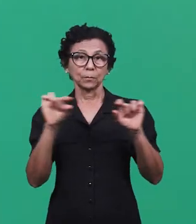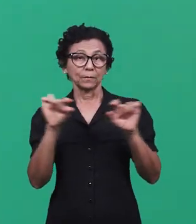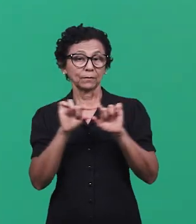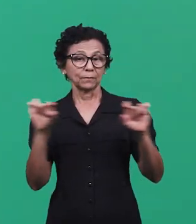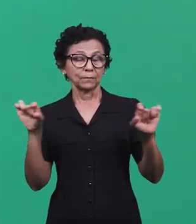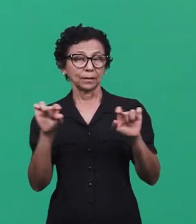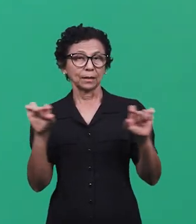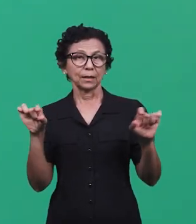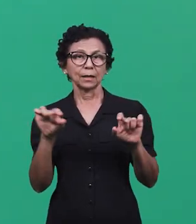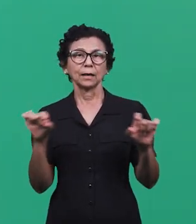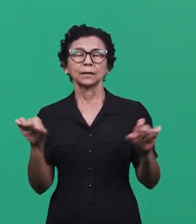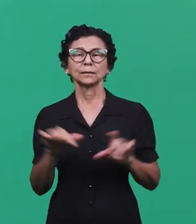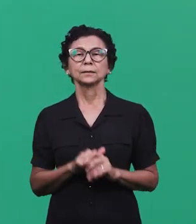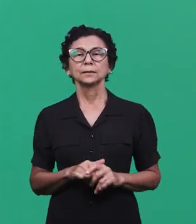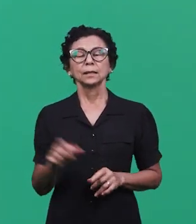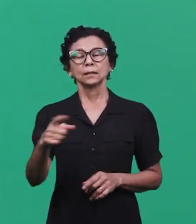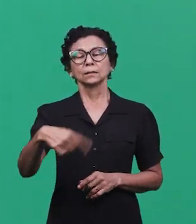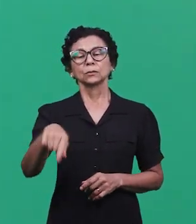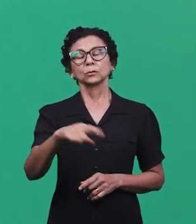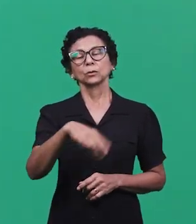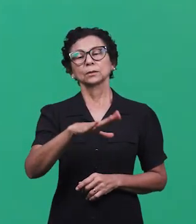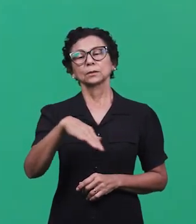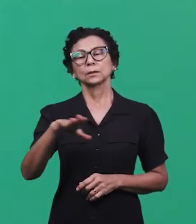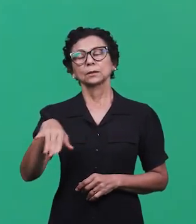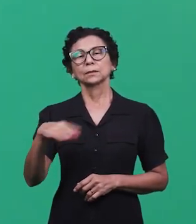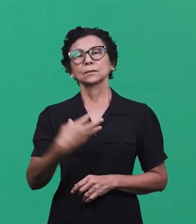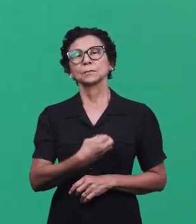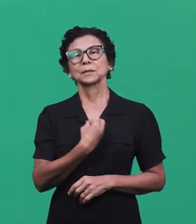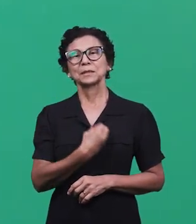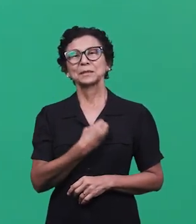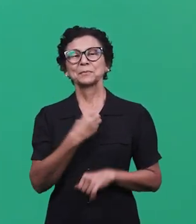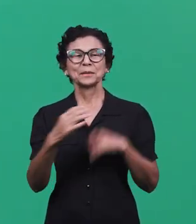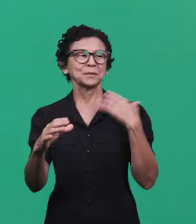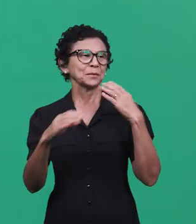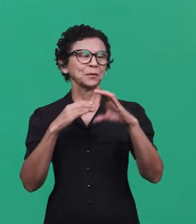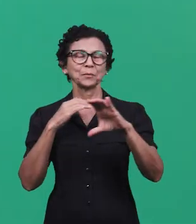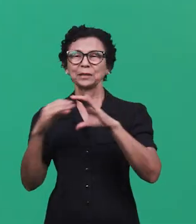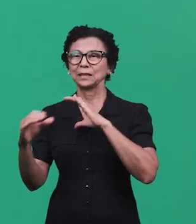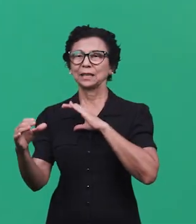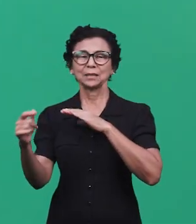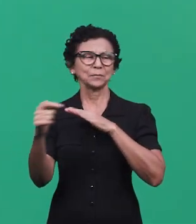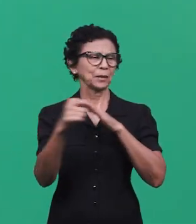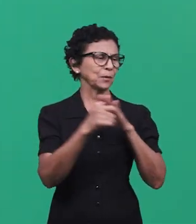Porque todos vão poder participar, vão poder comunicar. Então, quando a gente faz uma